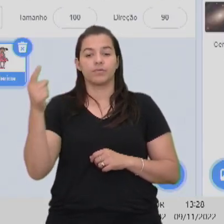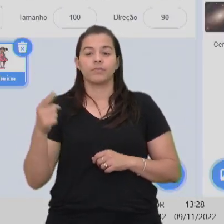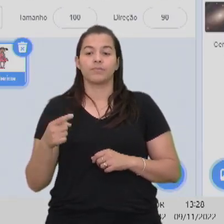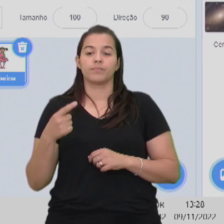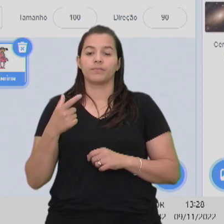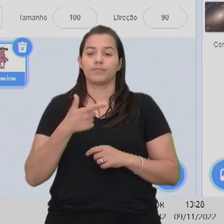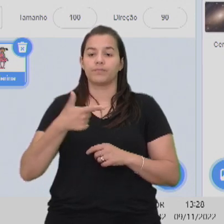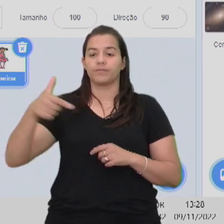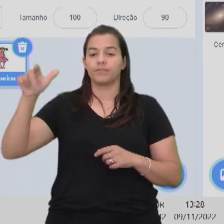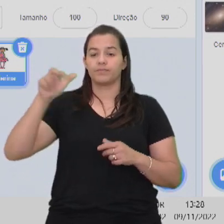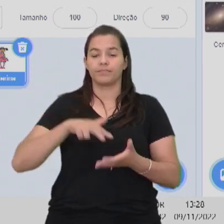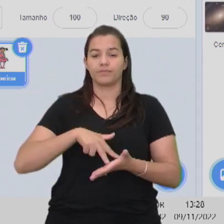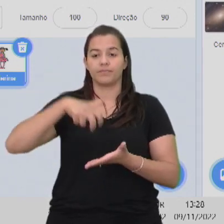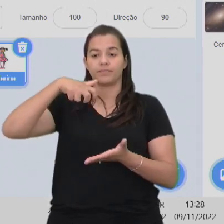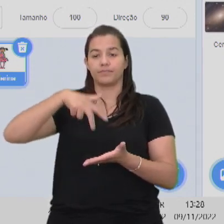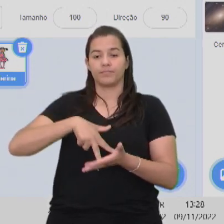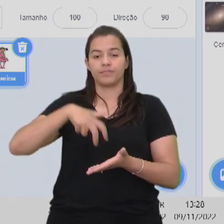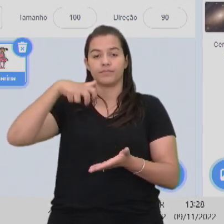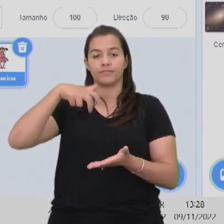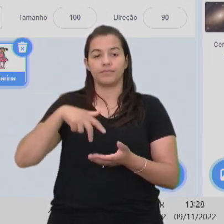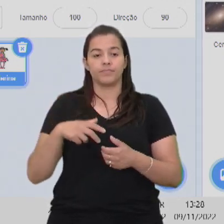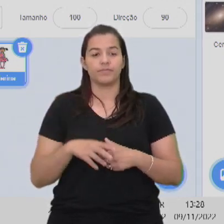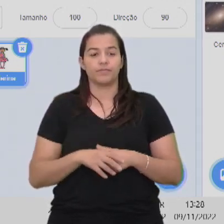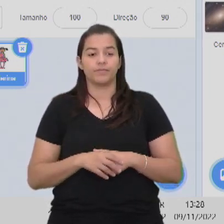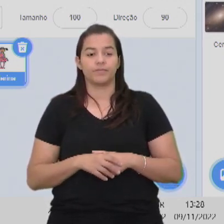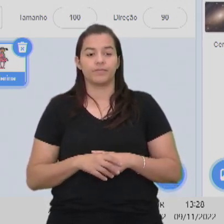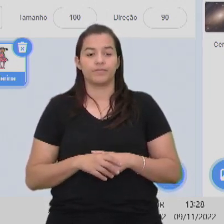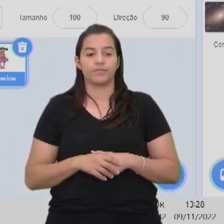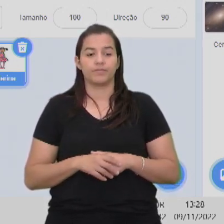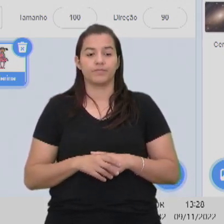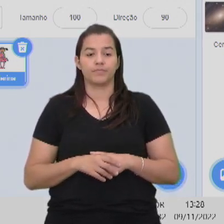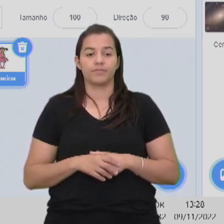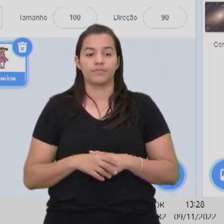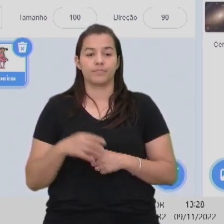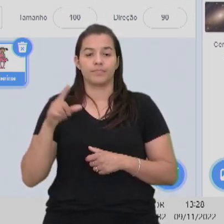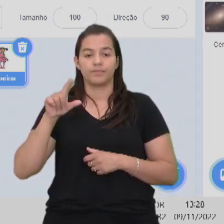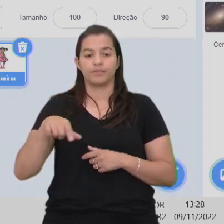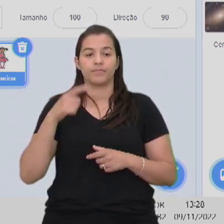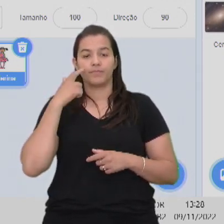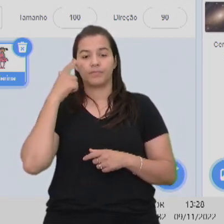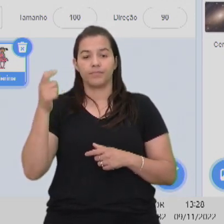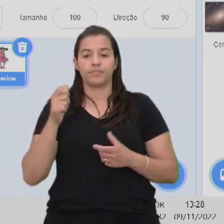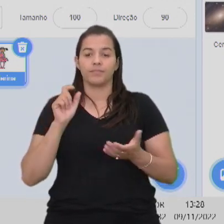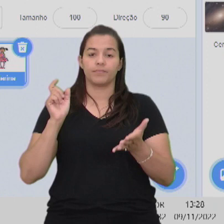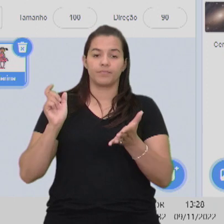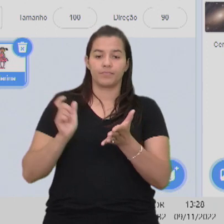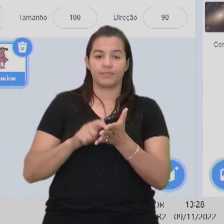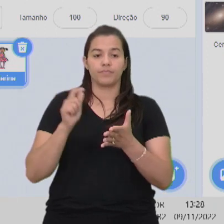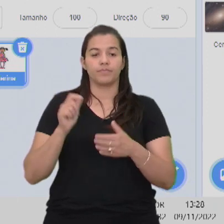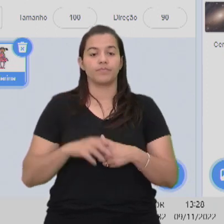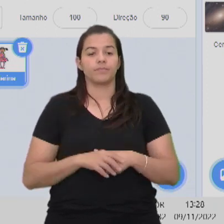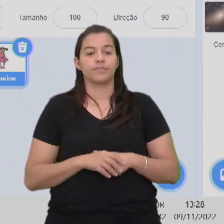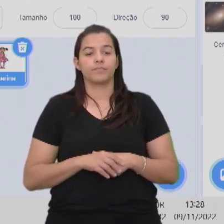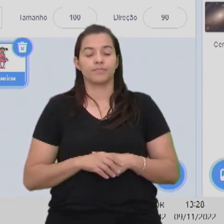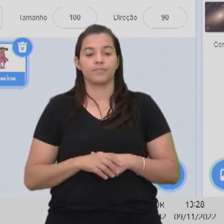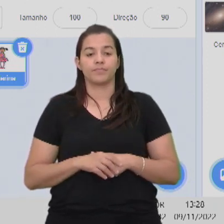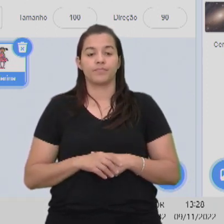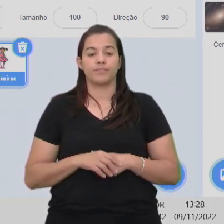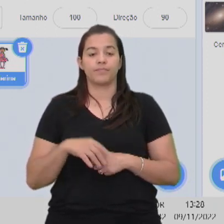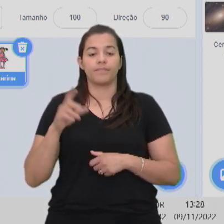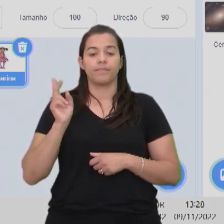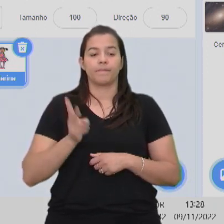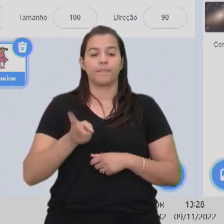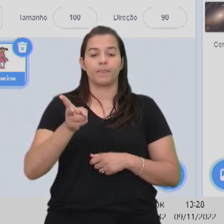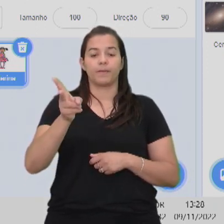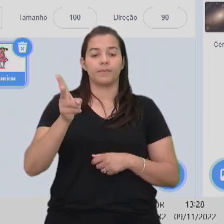de posição aqui, ó. Tá? Aí eu vou pôr ali, evento, quando for clicado, a bailarina,